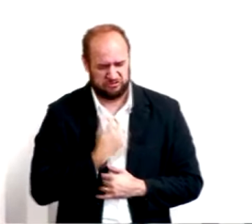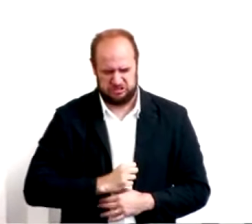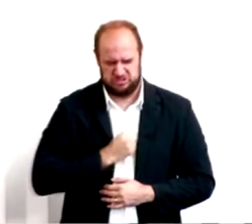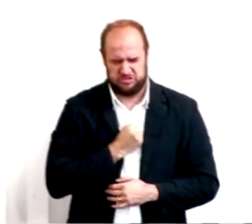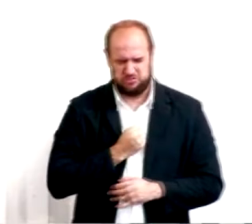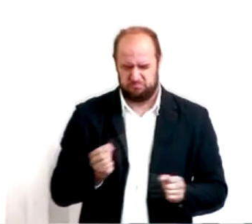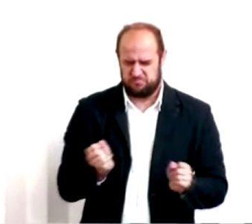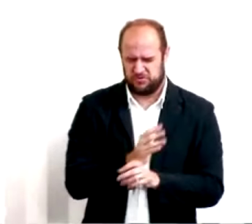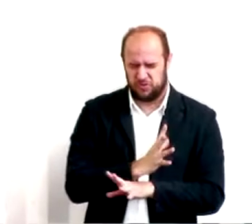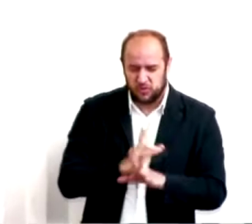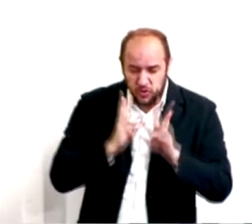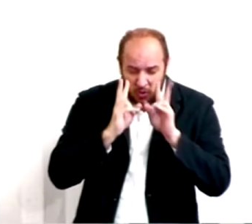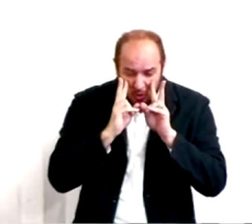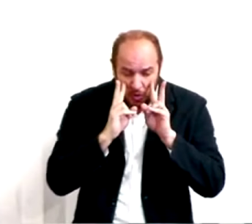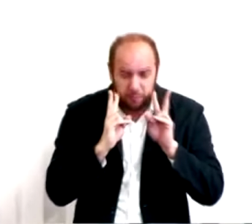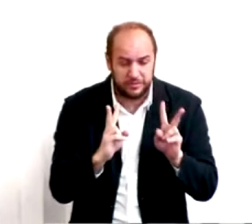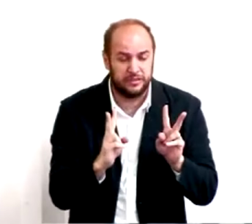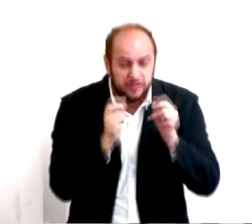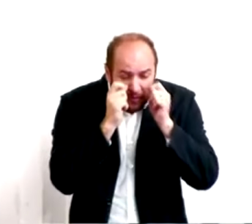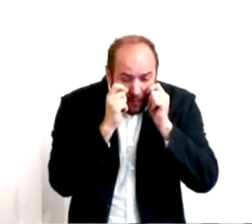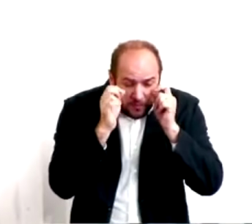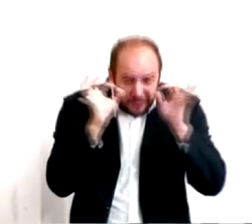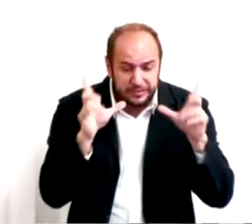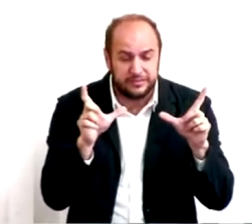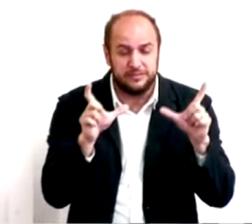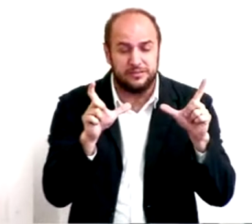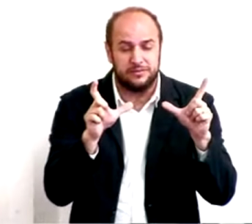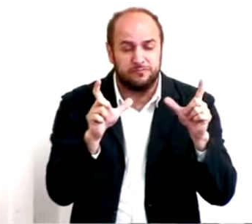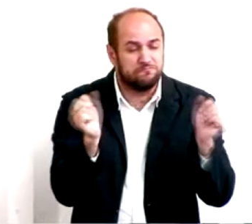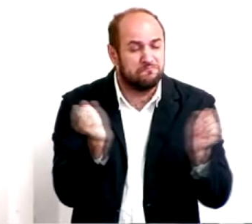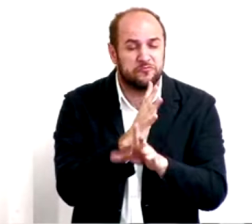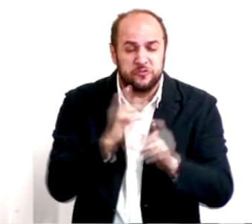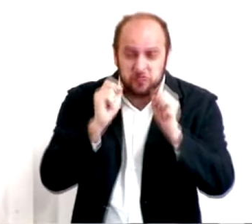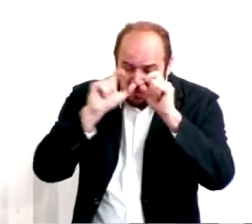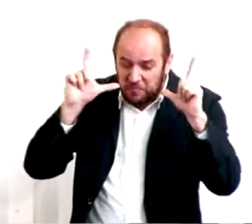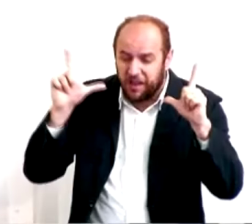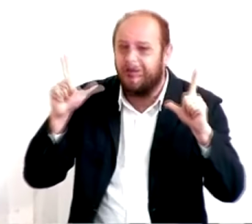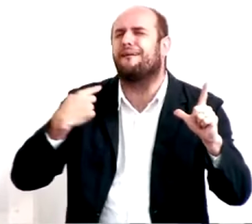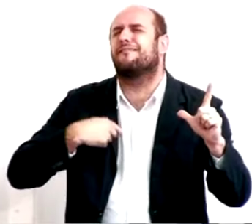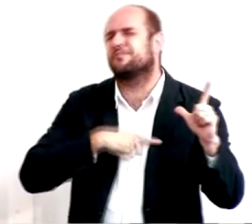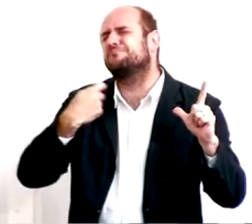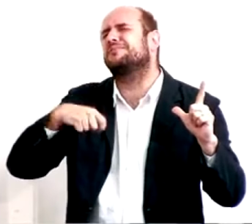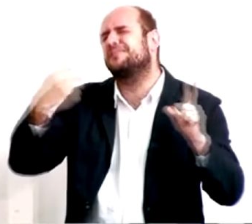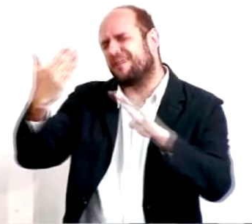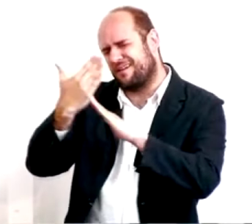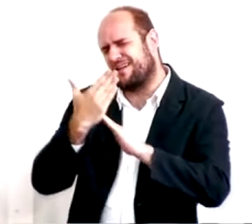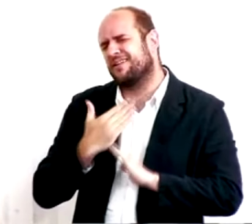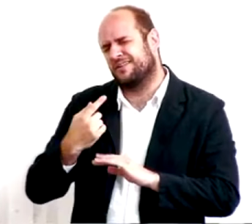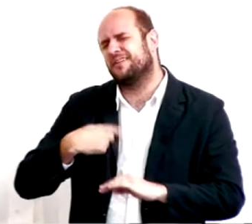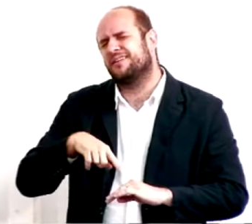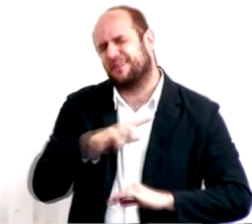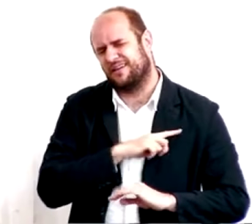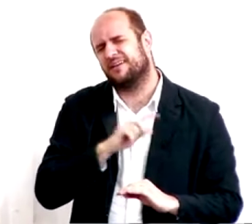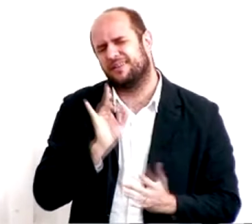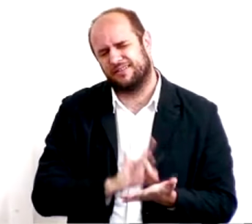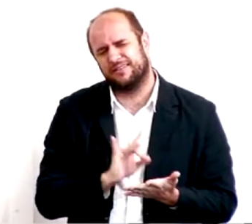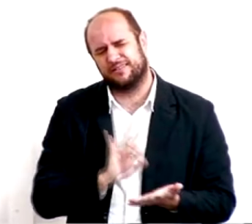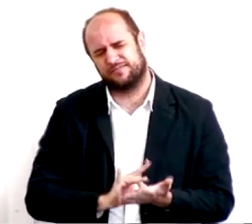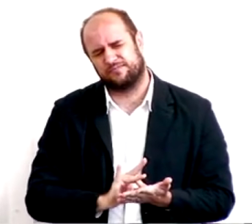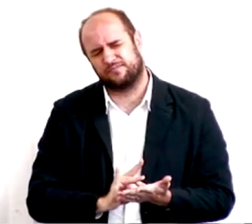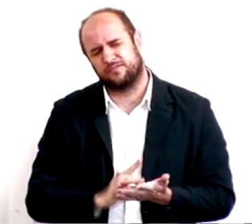para ouvir tardio para falar mas pronto para ouvir a senhor nós precisamos Senhor nos ajude quando nós fazemos exatamente